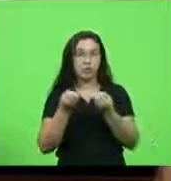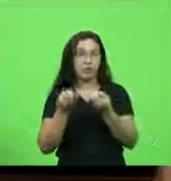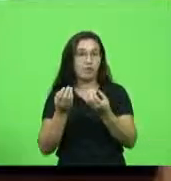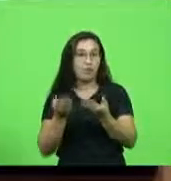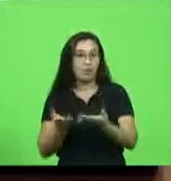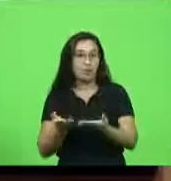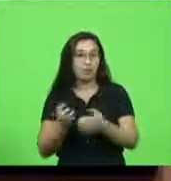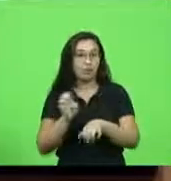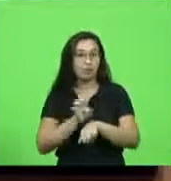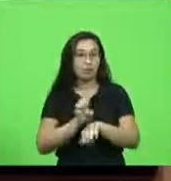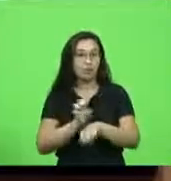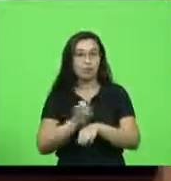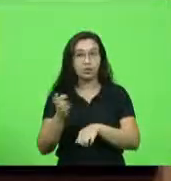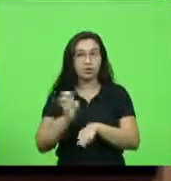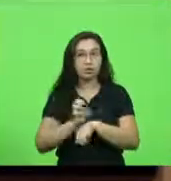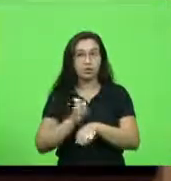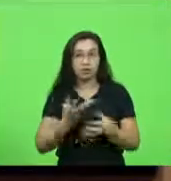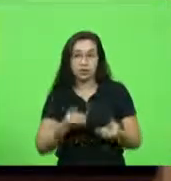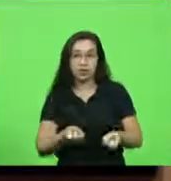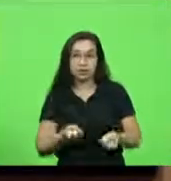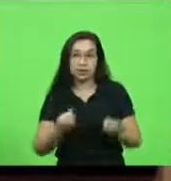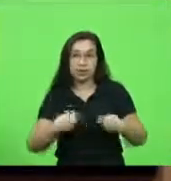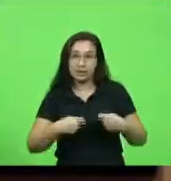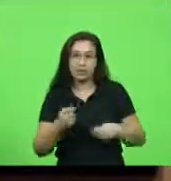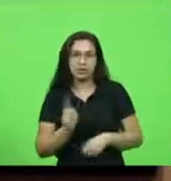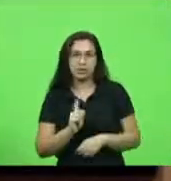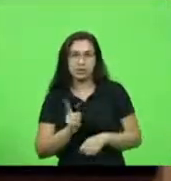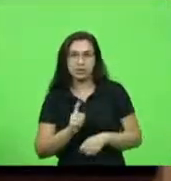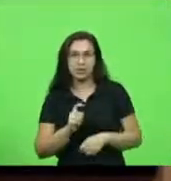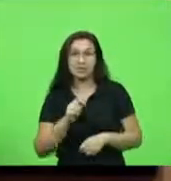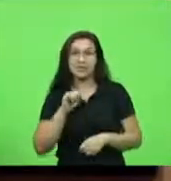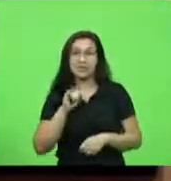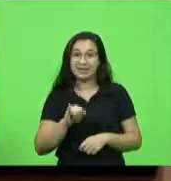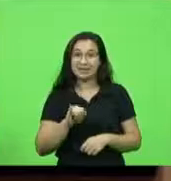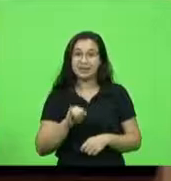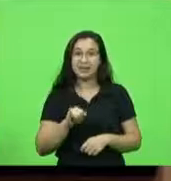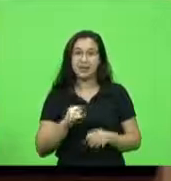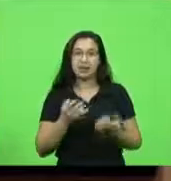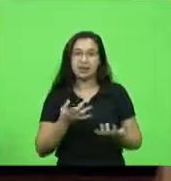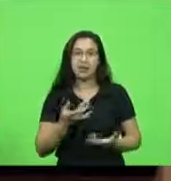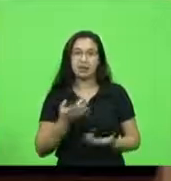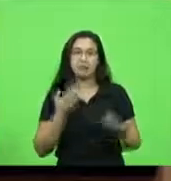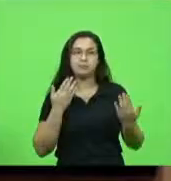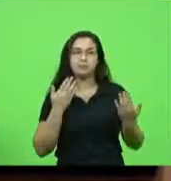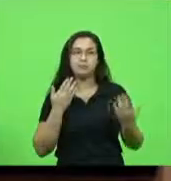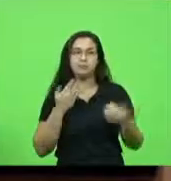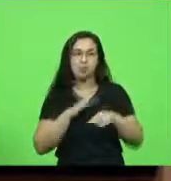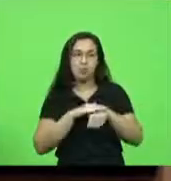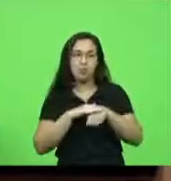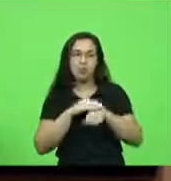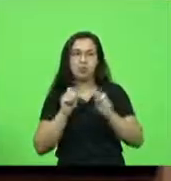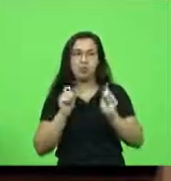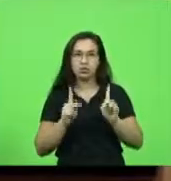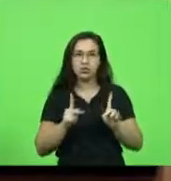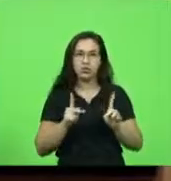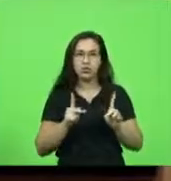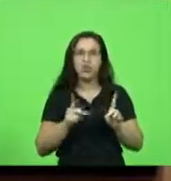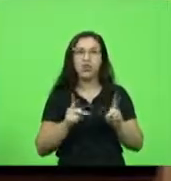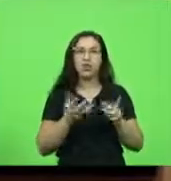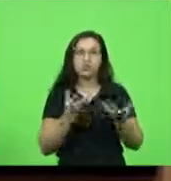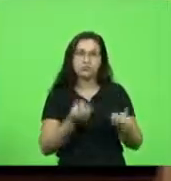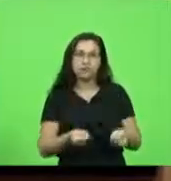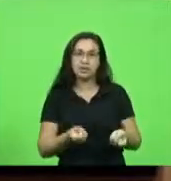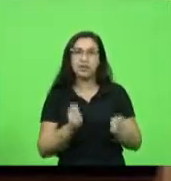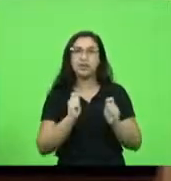de recebê-lo, mas ele faz análise, se assim entender, ele vai receber um terreno, um barracão, alguma coisa, para que